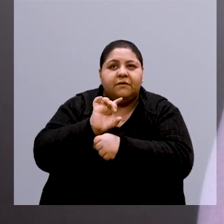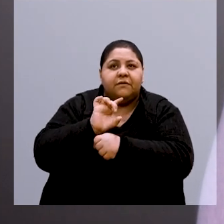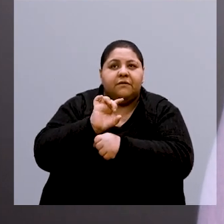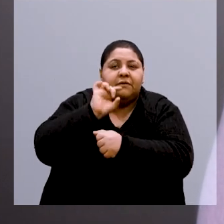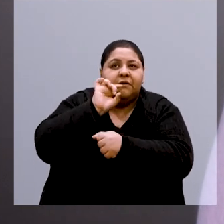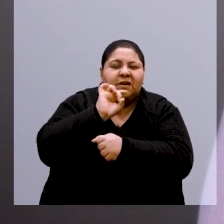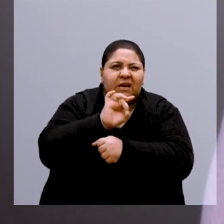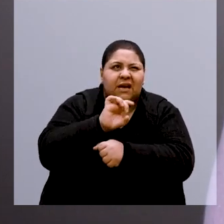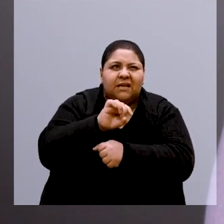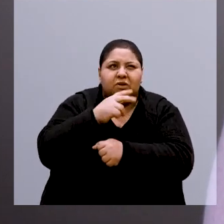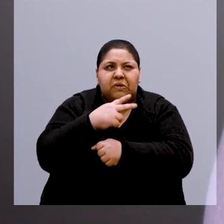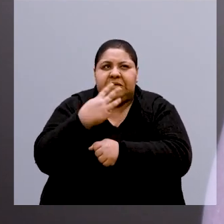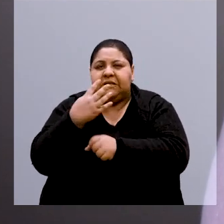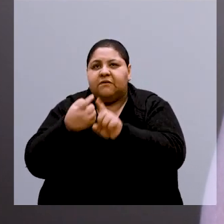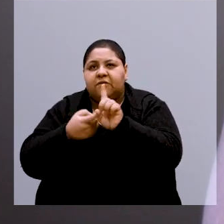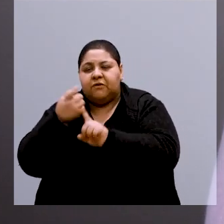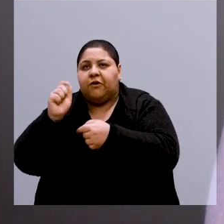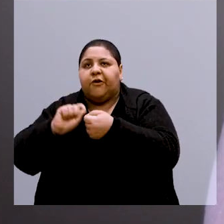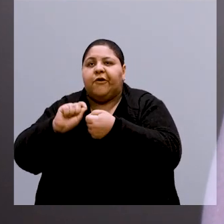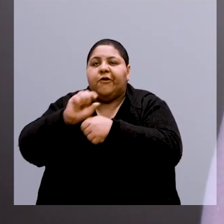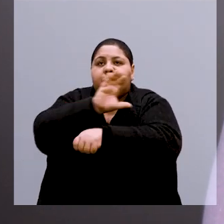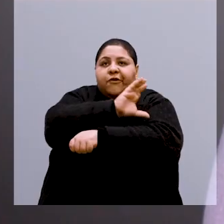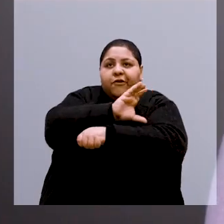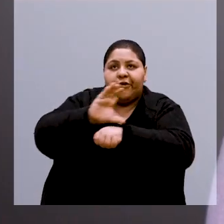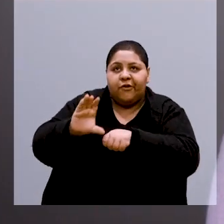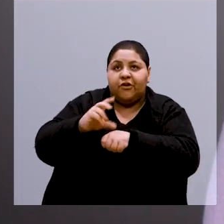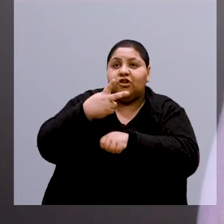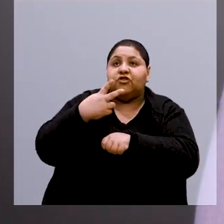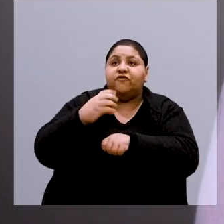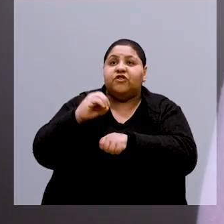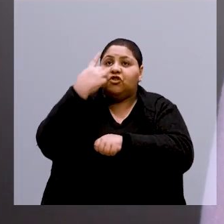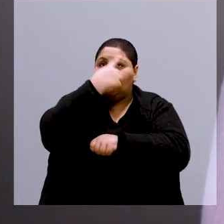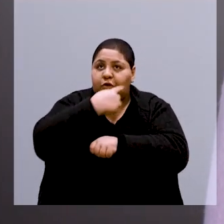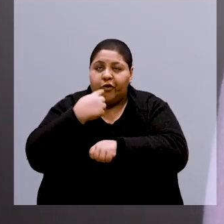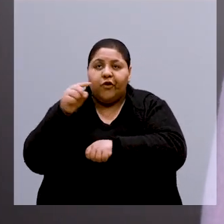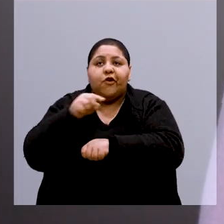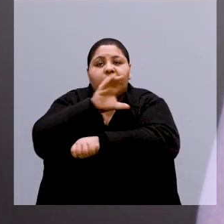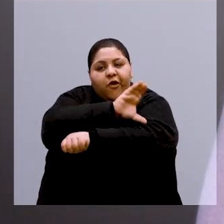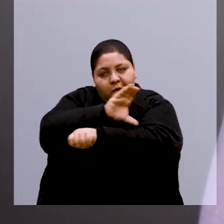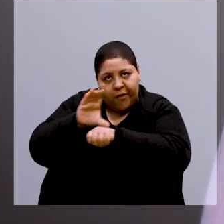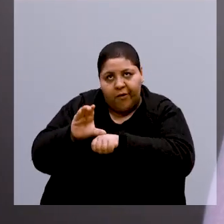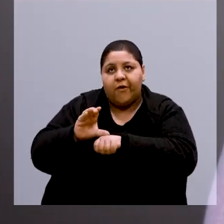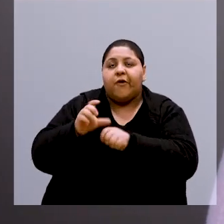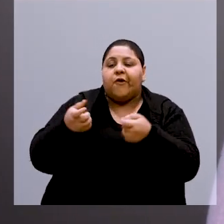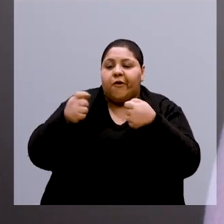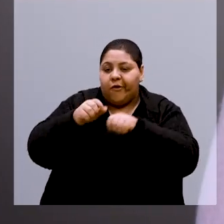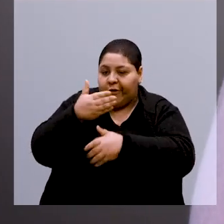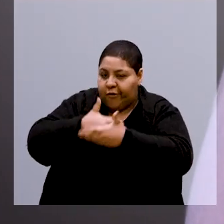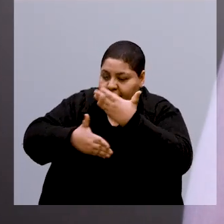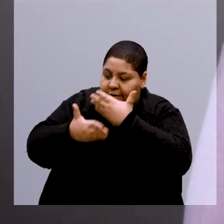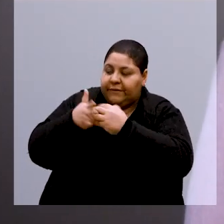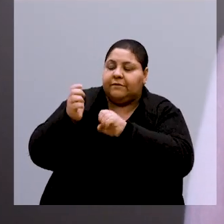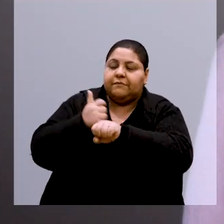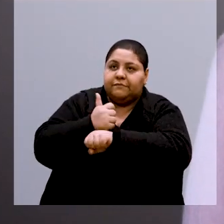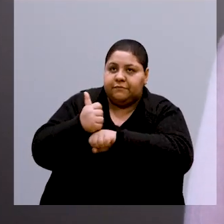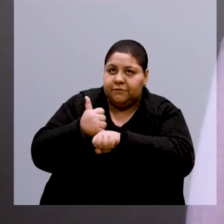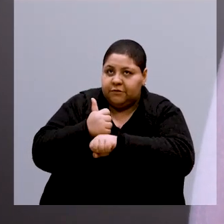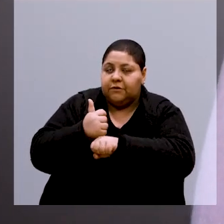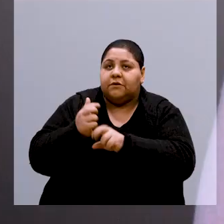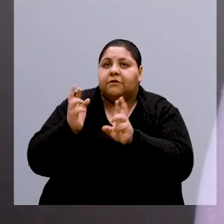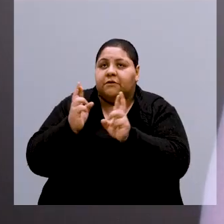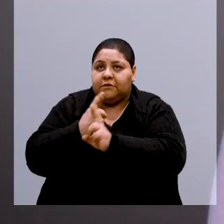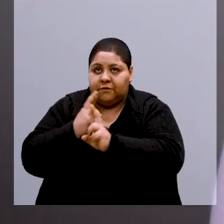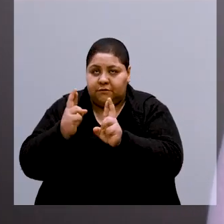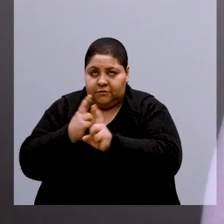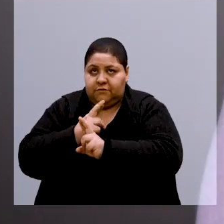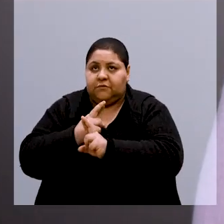cada 2 ou 3 meses, a gente faz os cursos de 20 horas, né? É um curso de 20 horas que capacita todos os